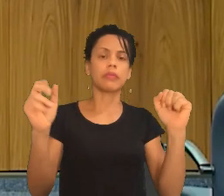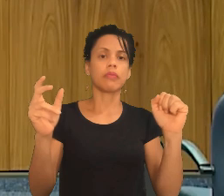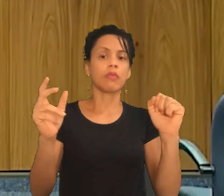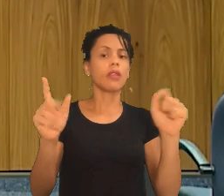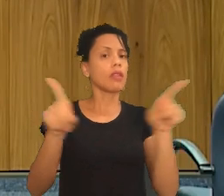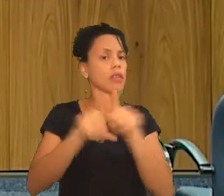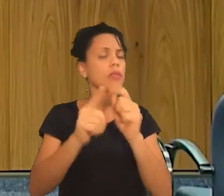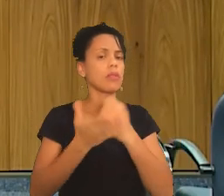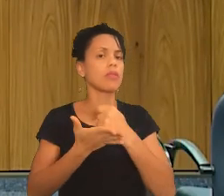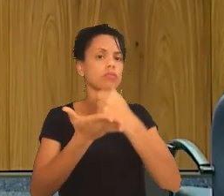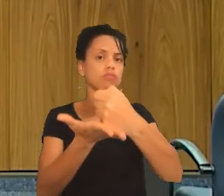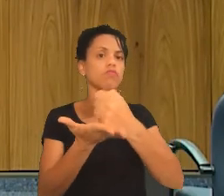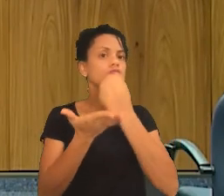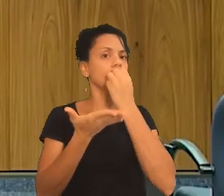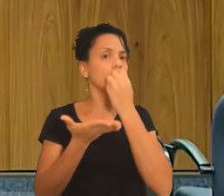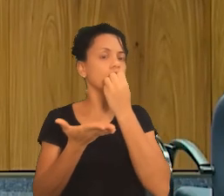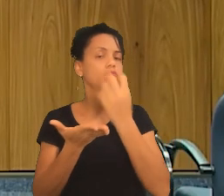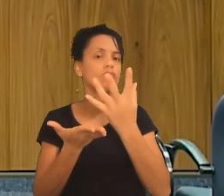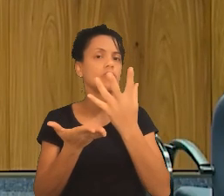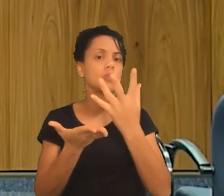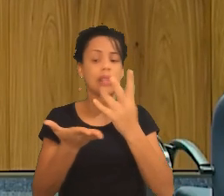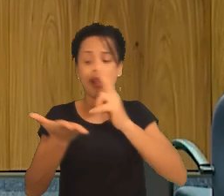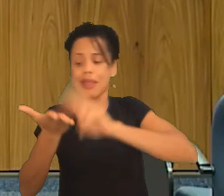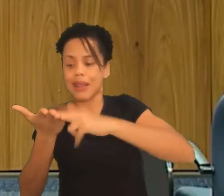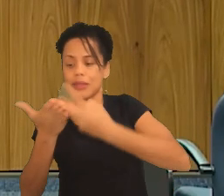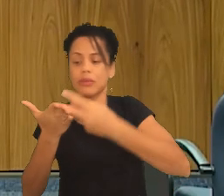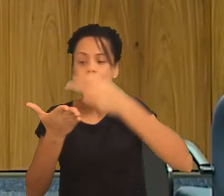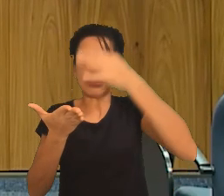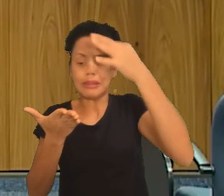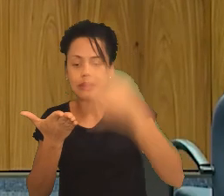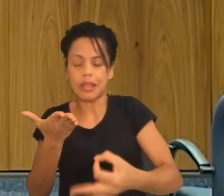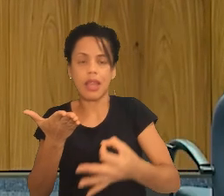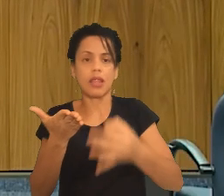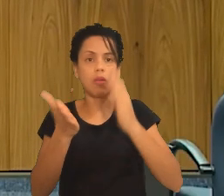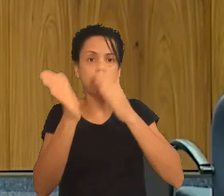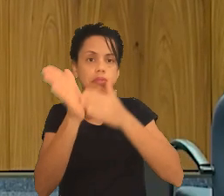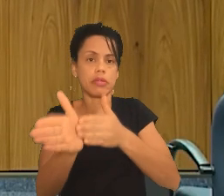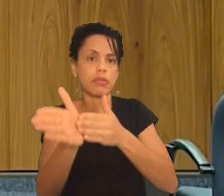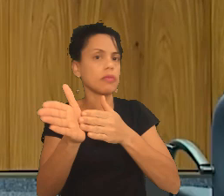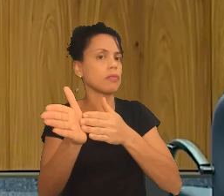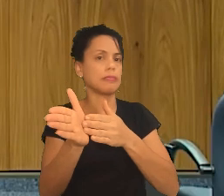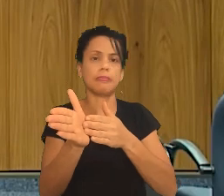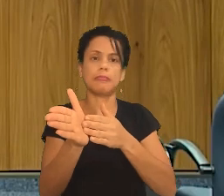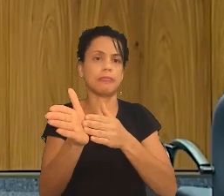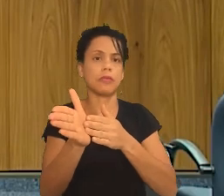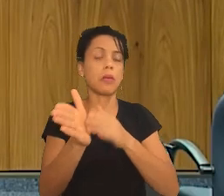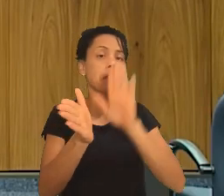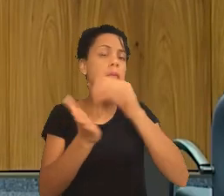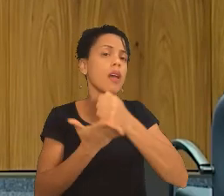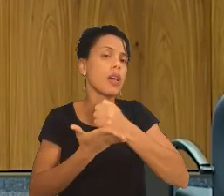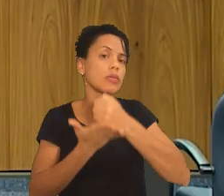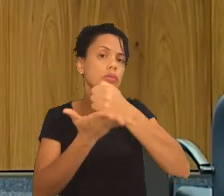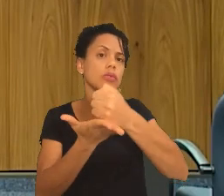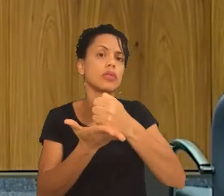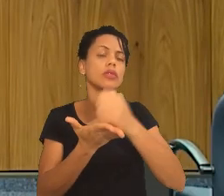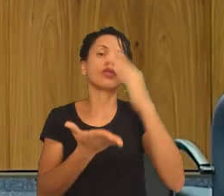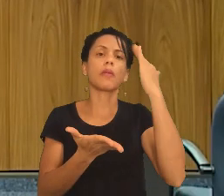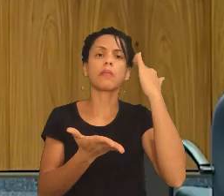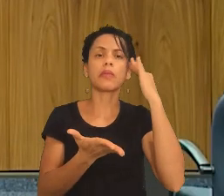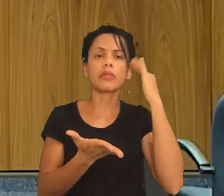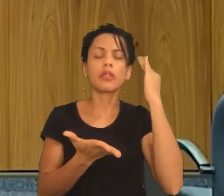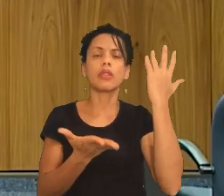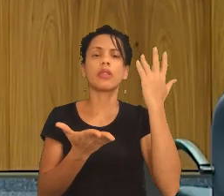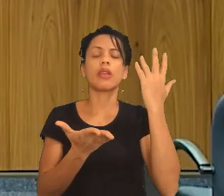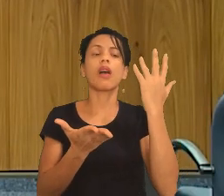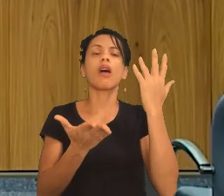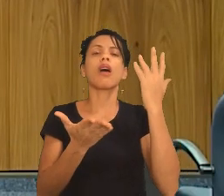auxilia, né, nunca traduz diretamente o que ocorreu, mas auxilia a gente a chegar um pouco mais próximo e